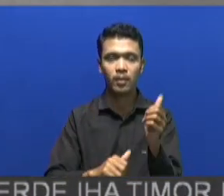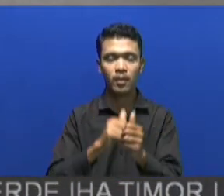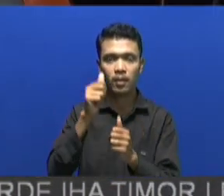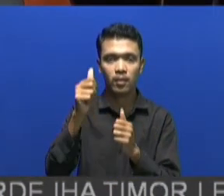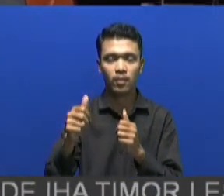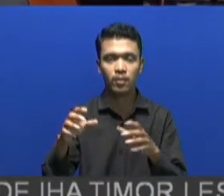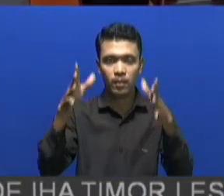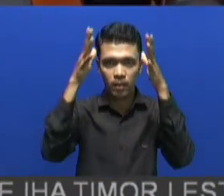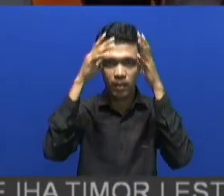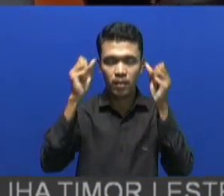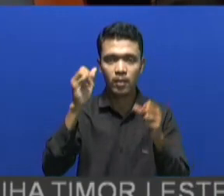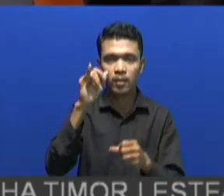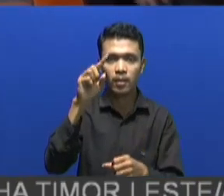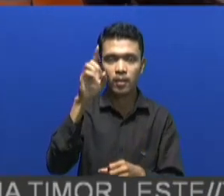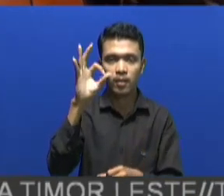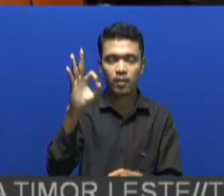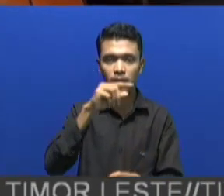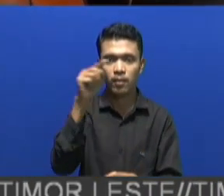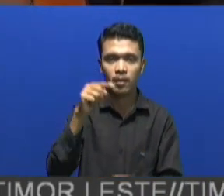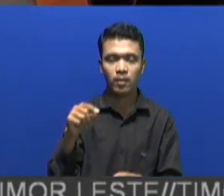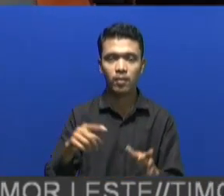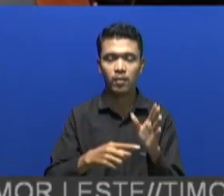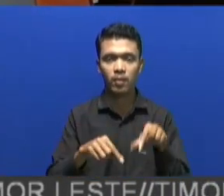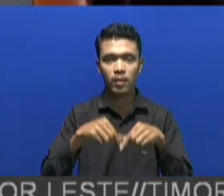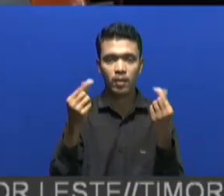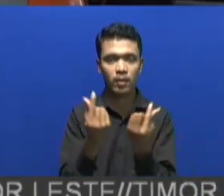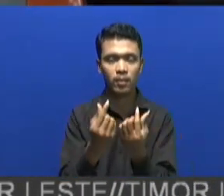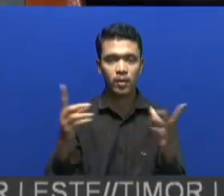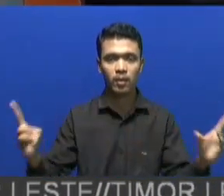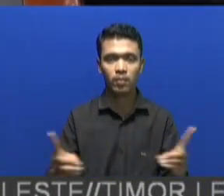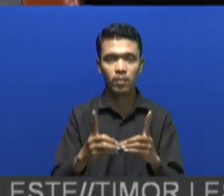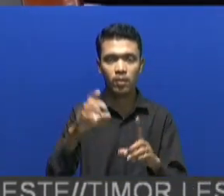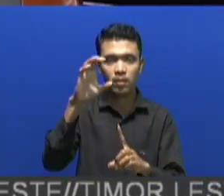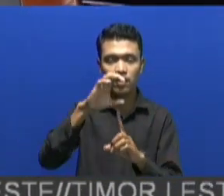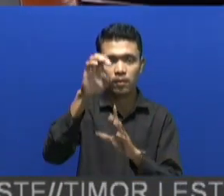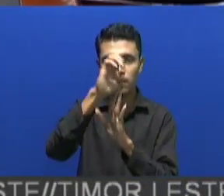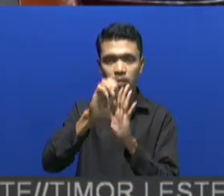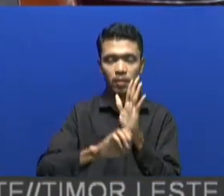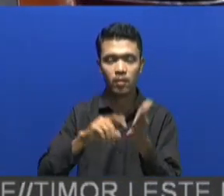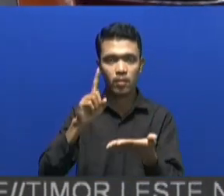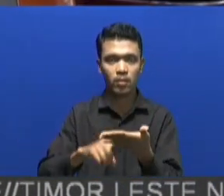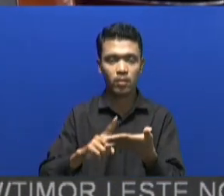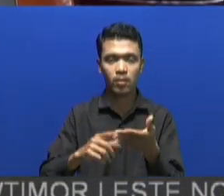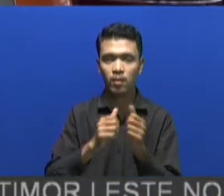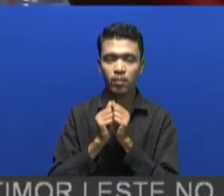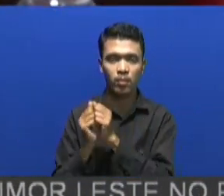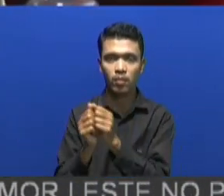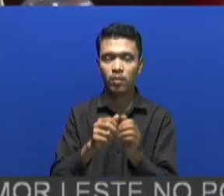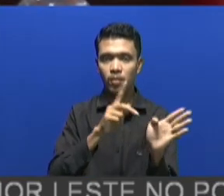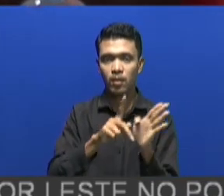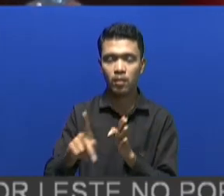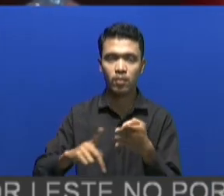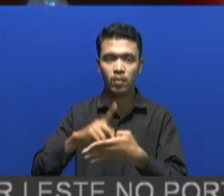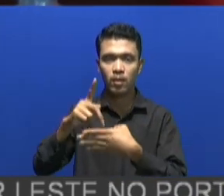Presidente IFS mais um ho delegação na Surumalo se festado, a tu bele discute a moto com a ba plano no programa nebe a